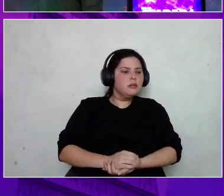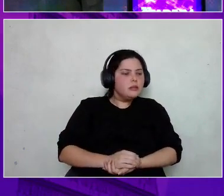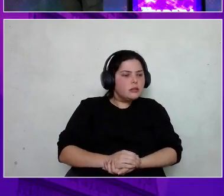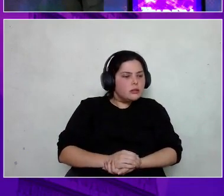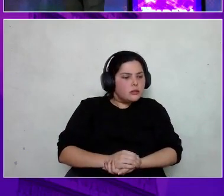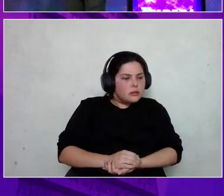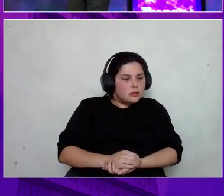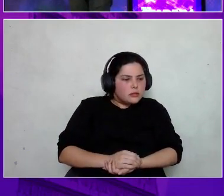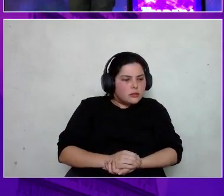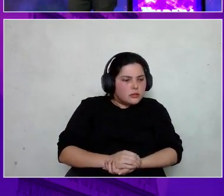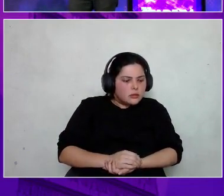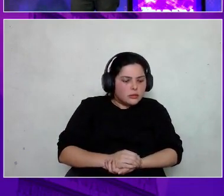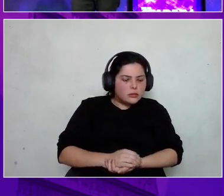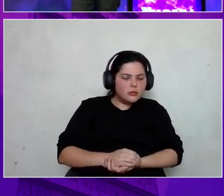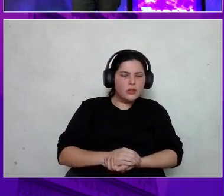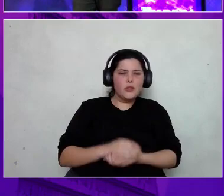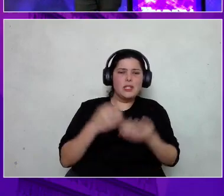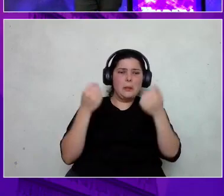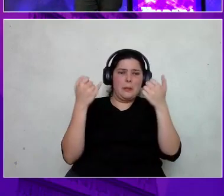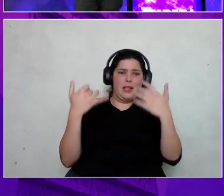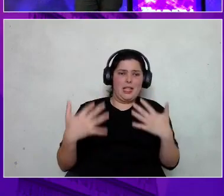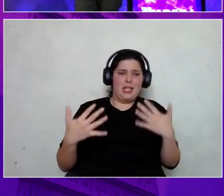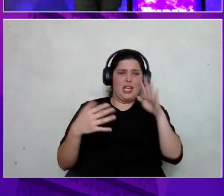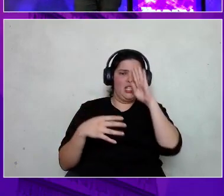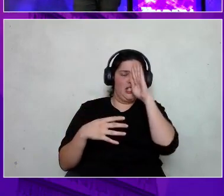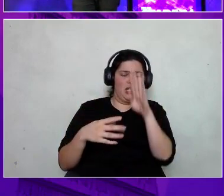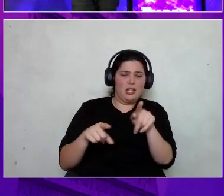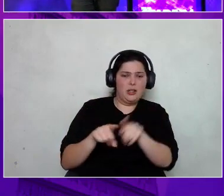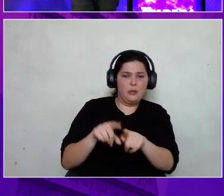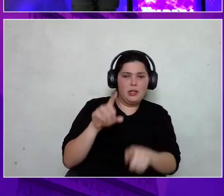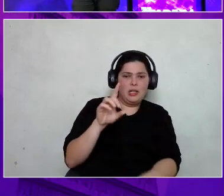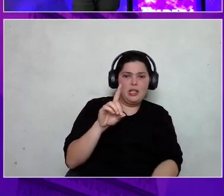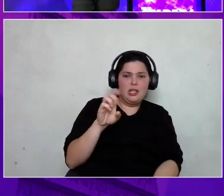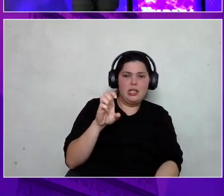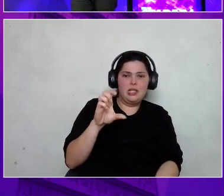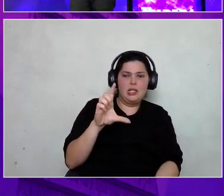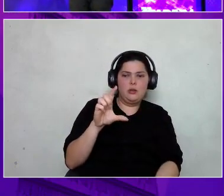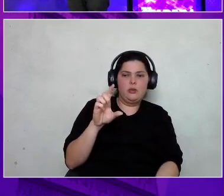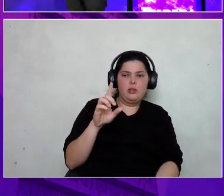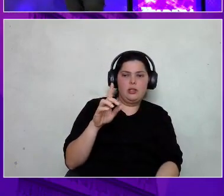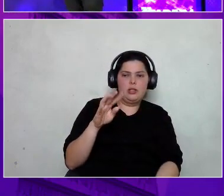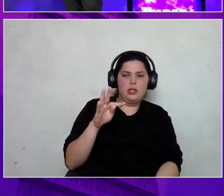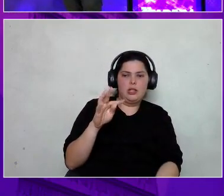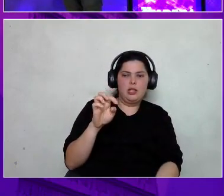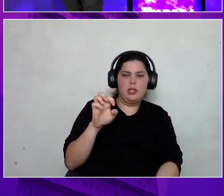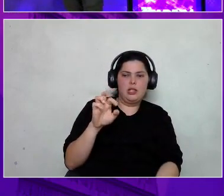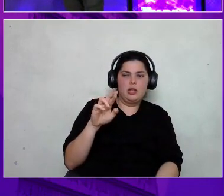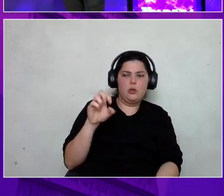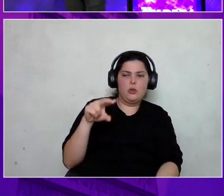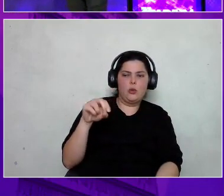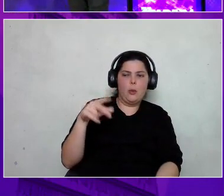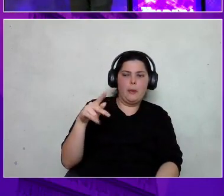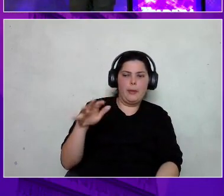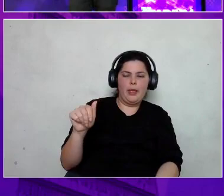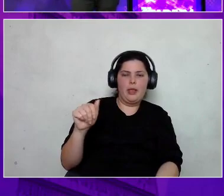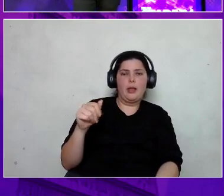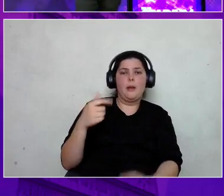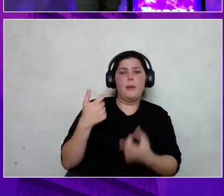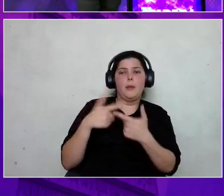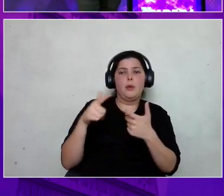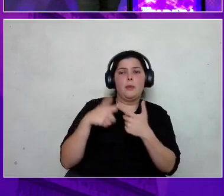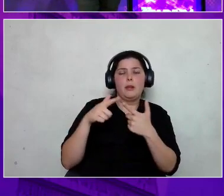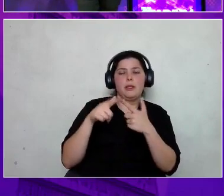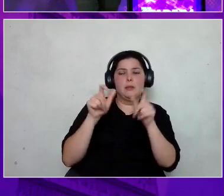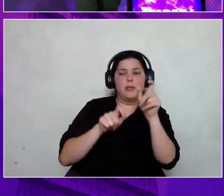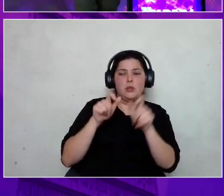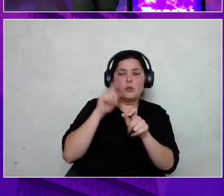eu vou colocar direto, né? A deuteranopia, pantropia, que são variações que as pessoas têm dificuldade de enxergar alguns tipos de